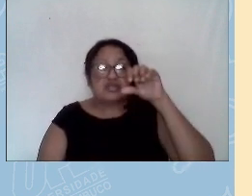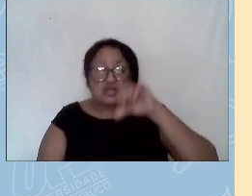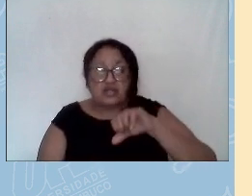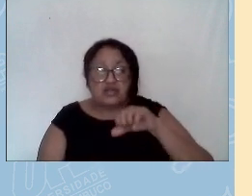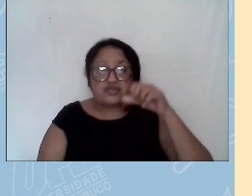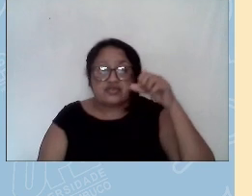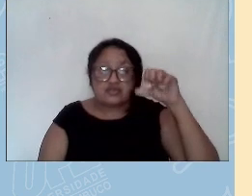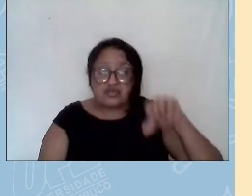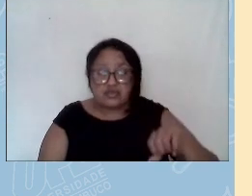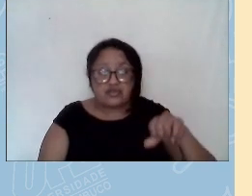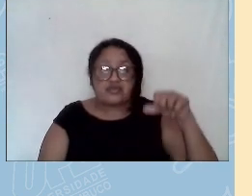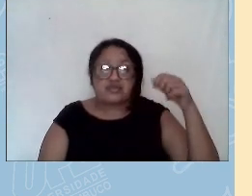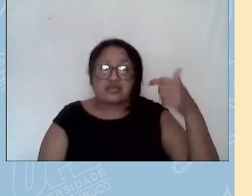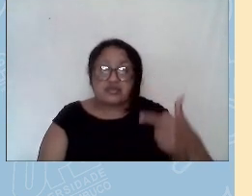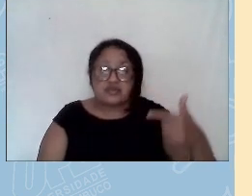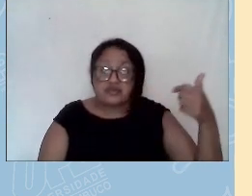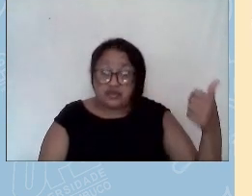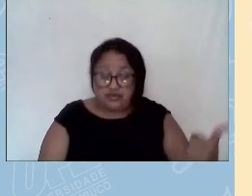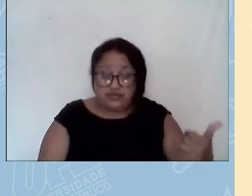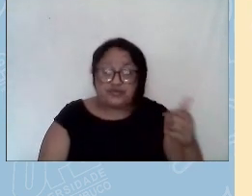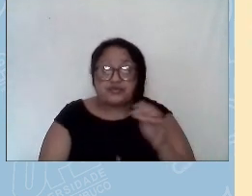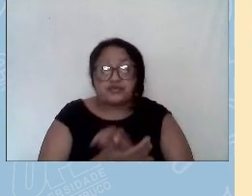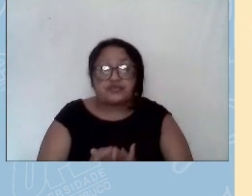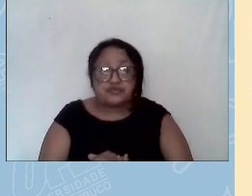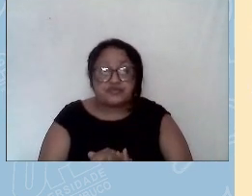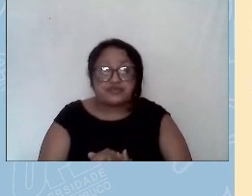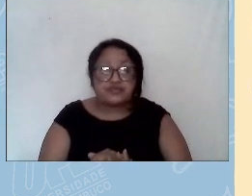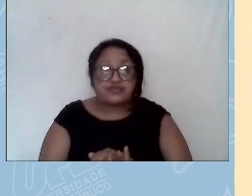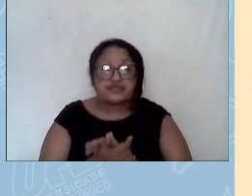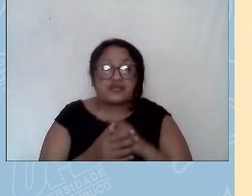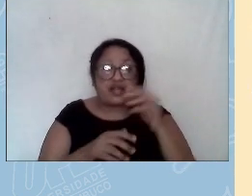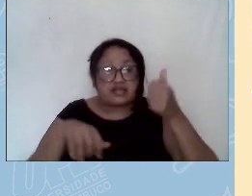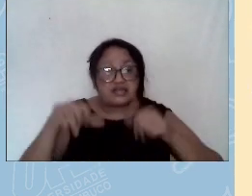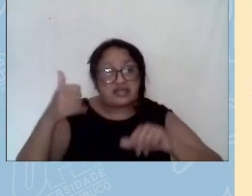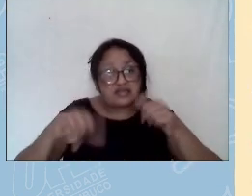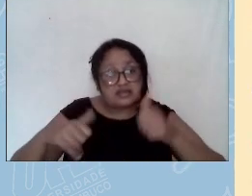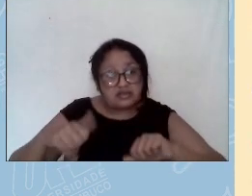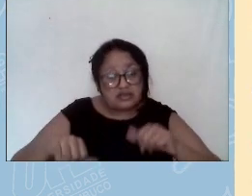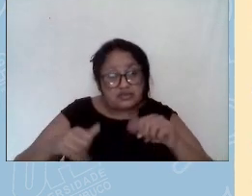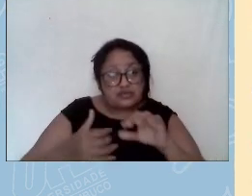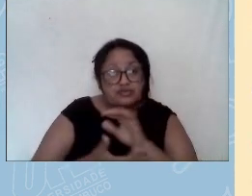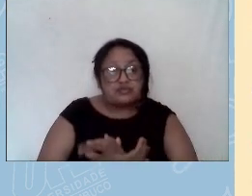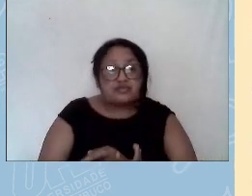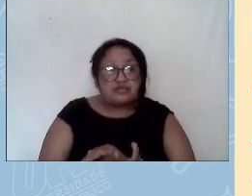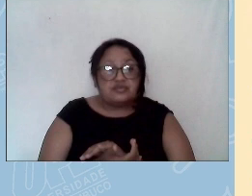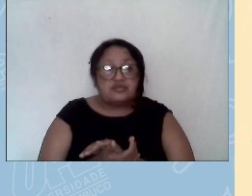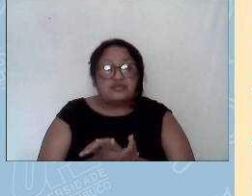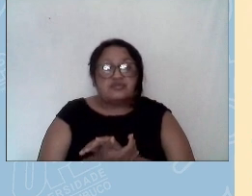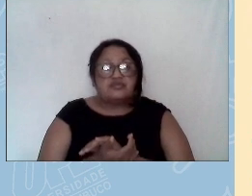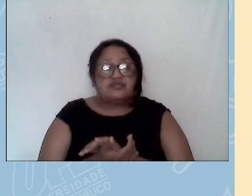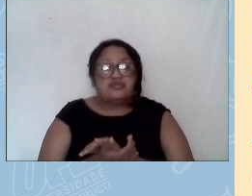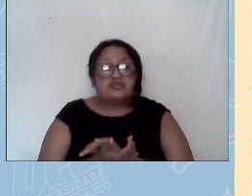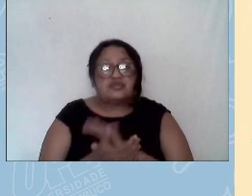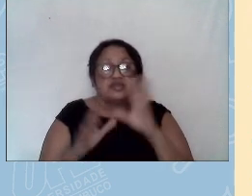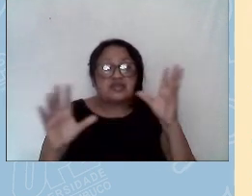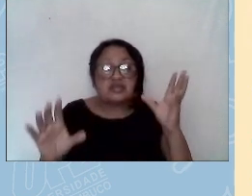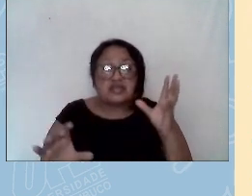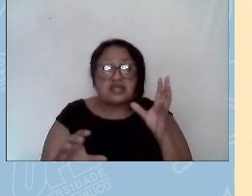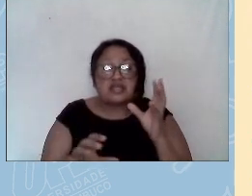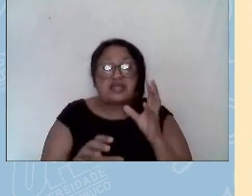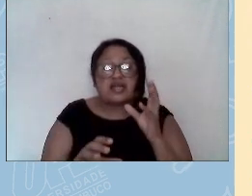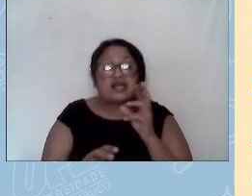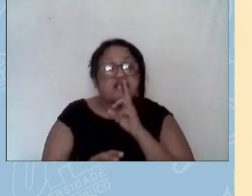do 9 de 2021 analisando a resolução dessa questão o que era mais